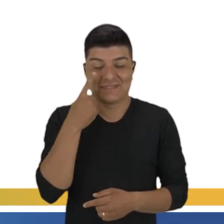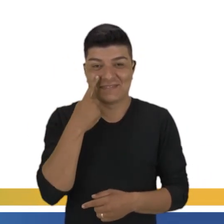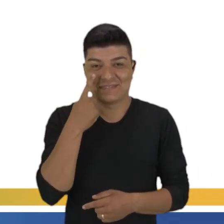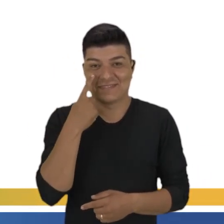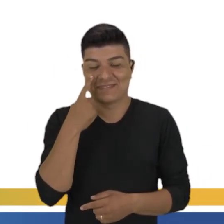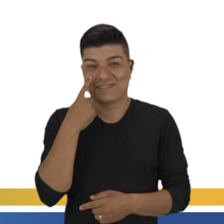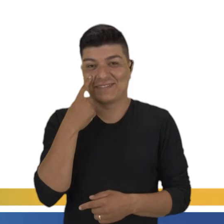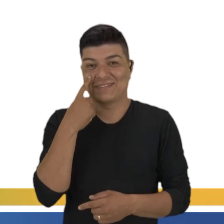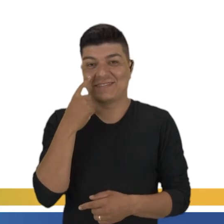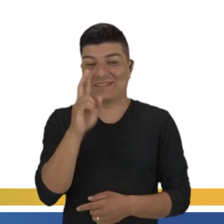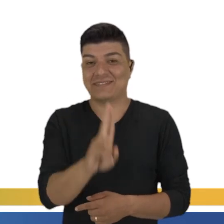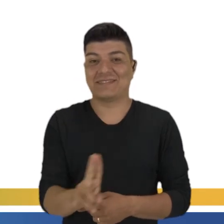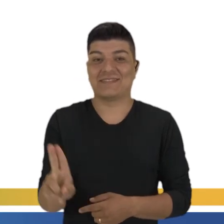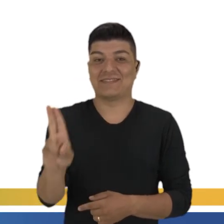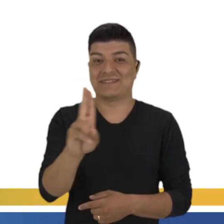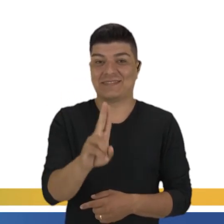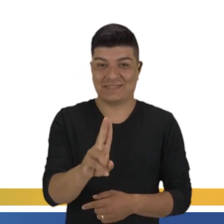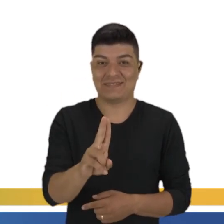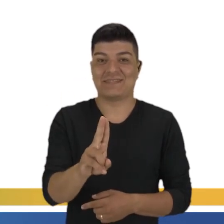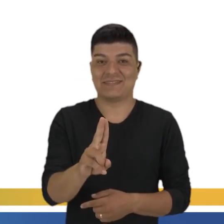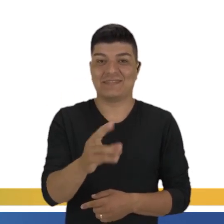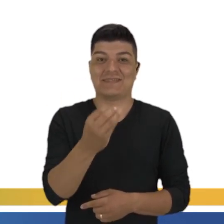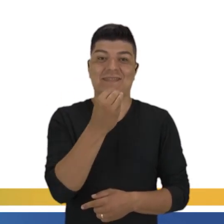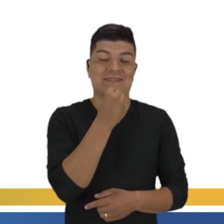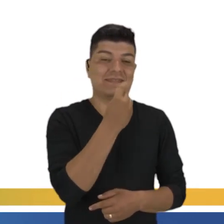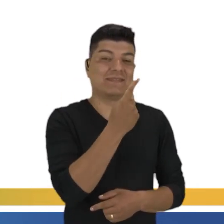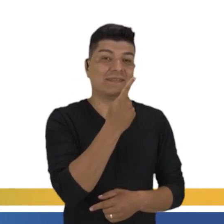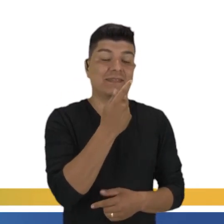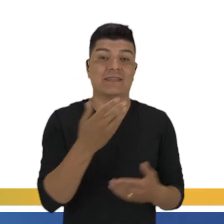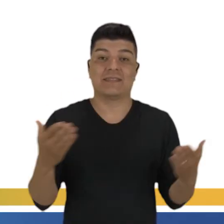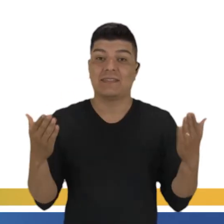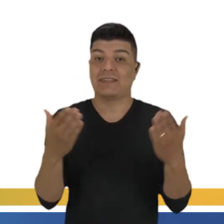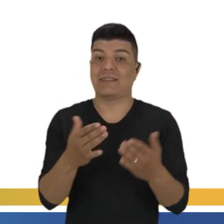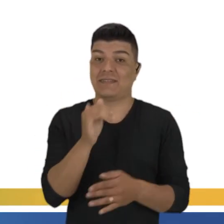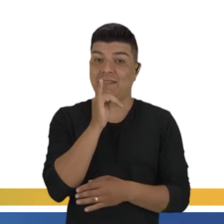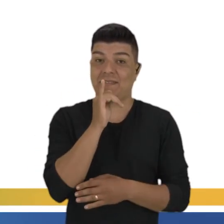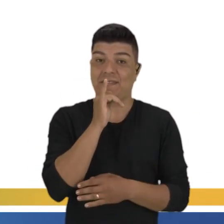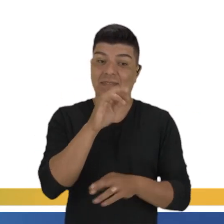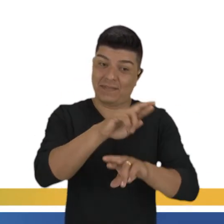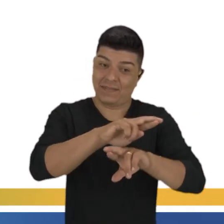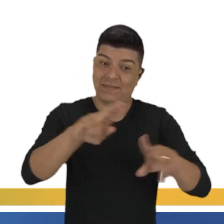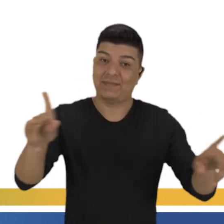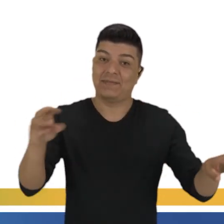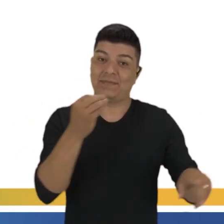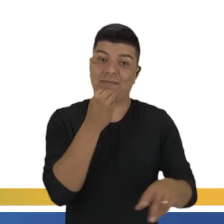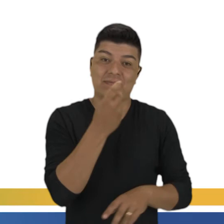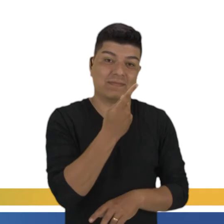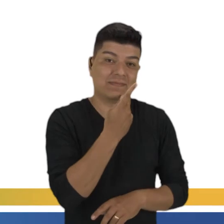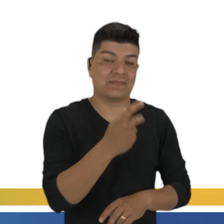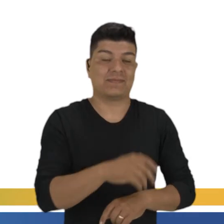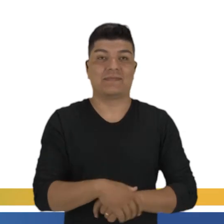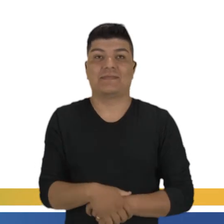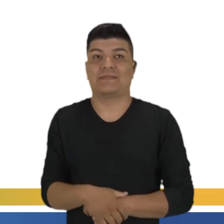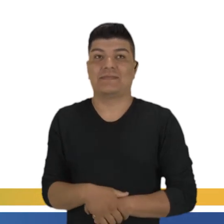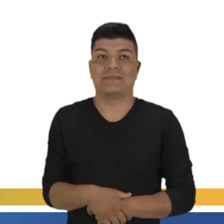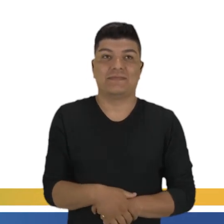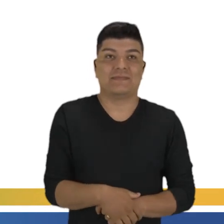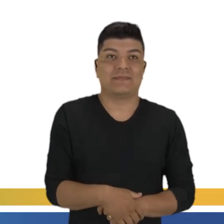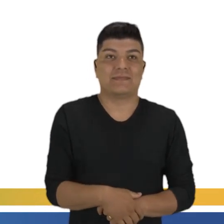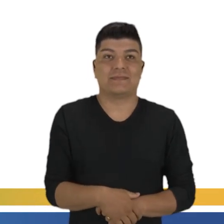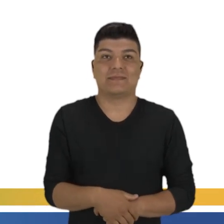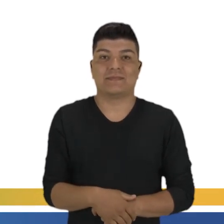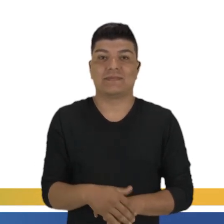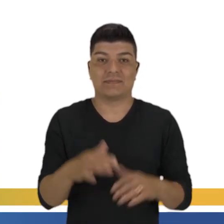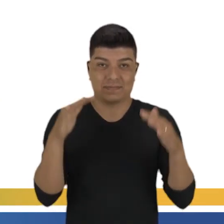a diretamente proporcional. Agora vamos ao exemplo da inversamente proporcional.